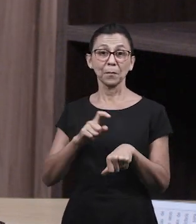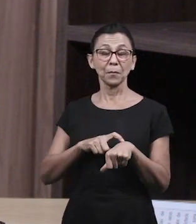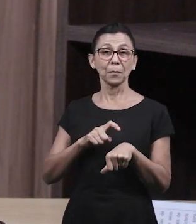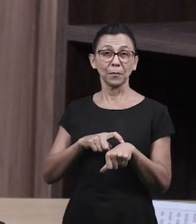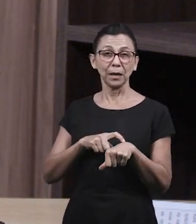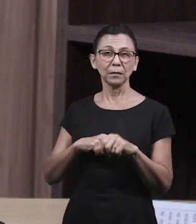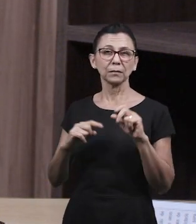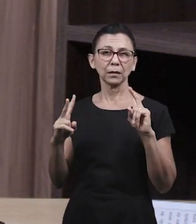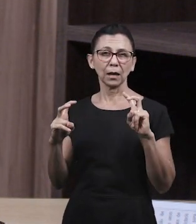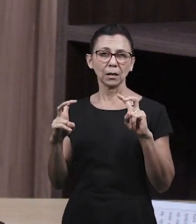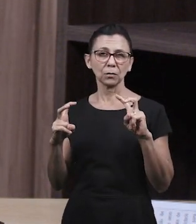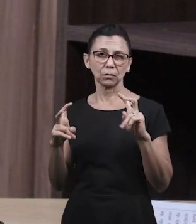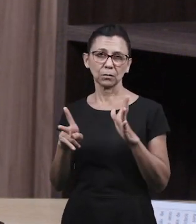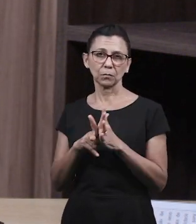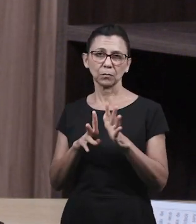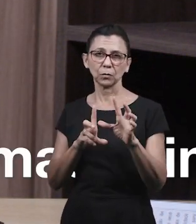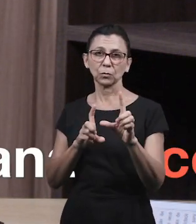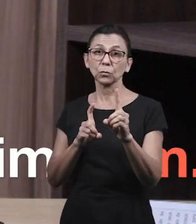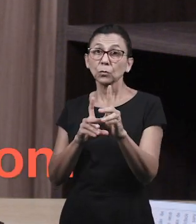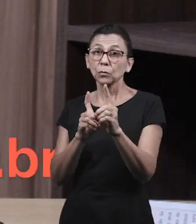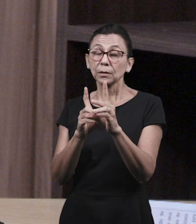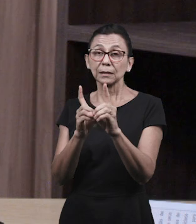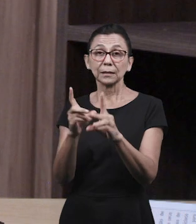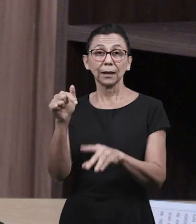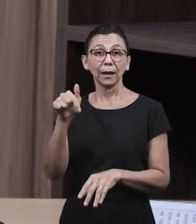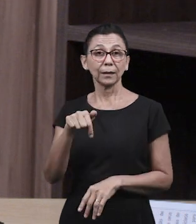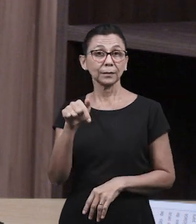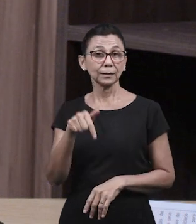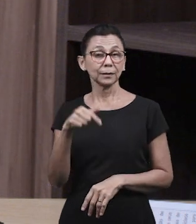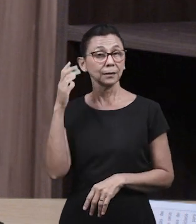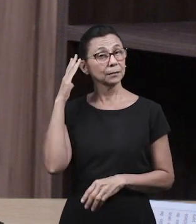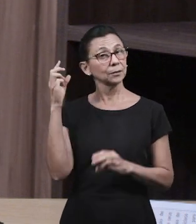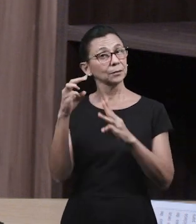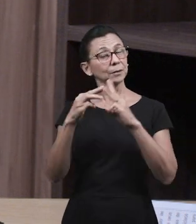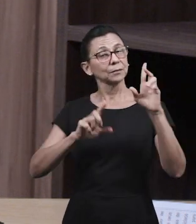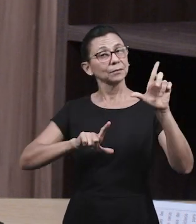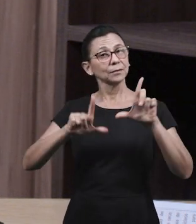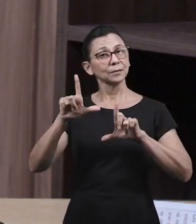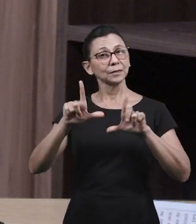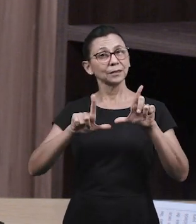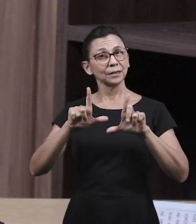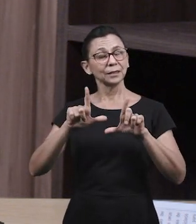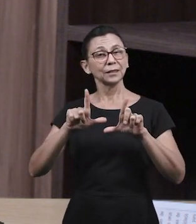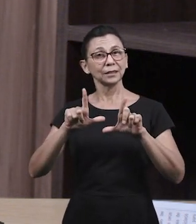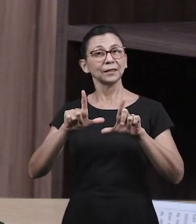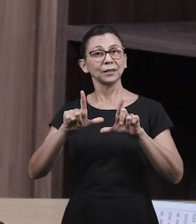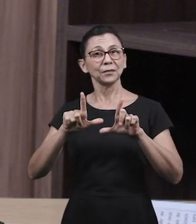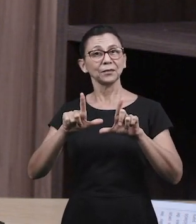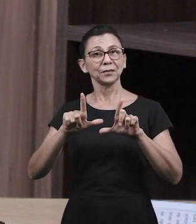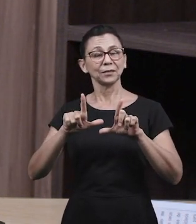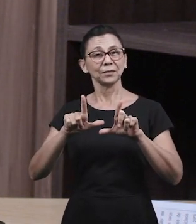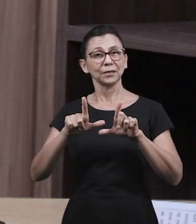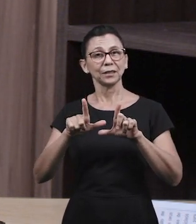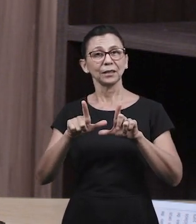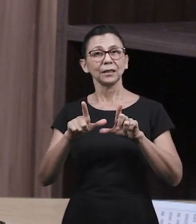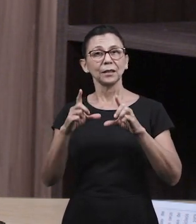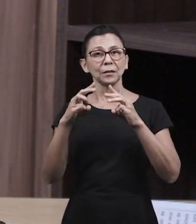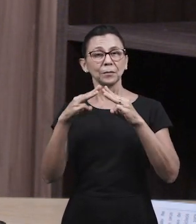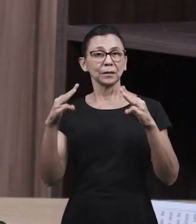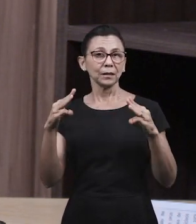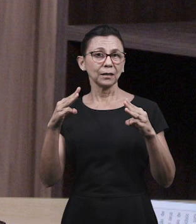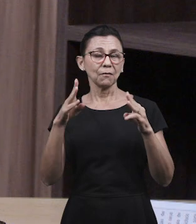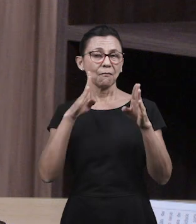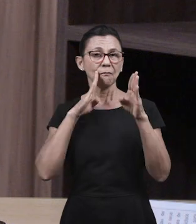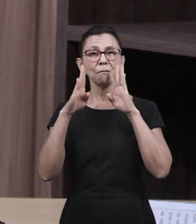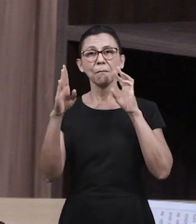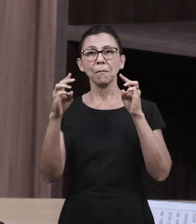em que tratamos de assuntos doutrinários aqui pela Rádio Manaim, pela TV Web Manaim, pelo Facebook da Rádio Manaim, que